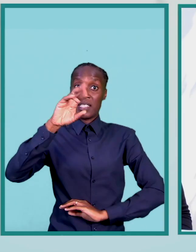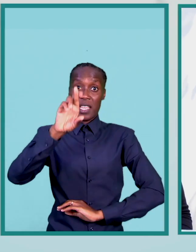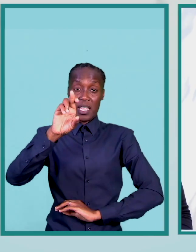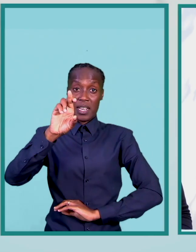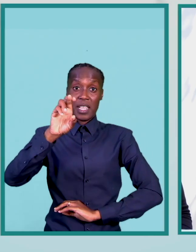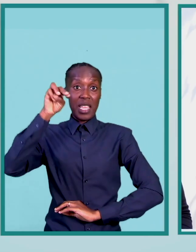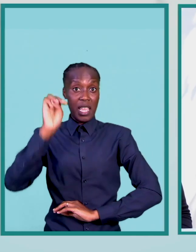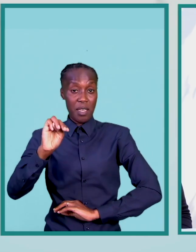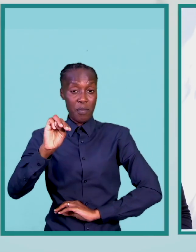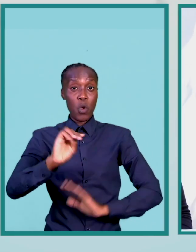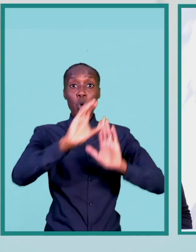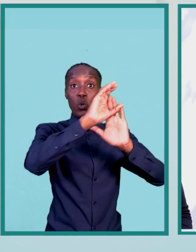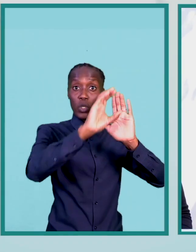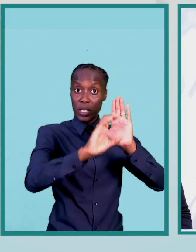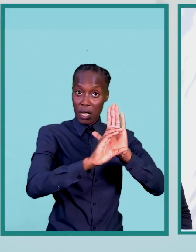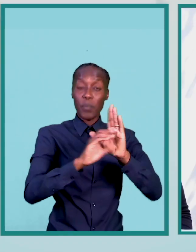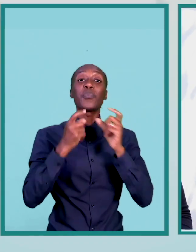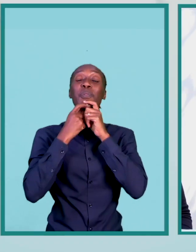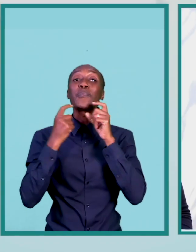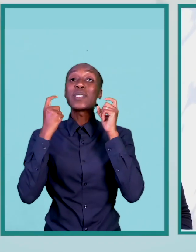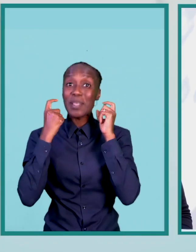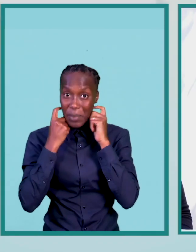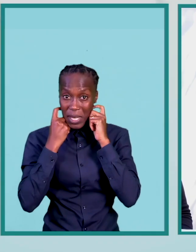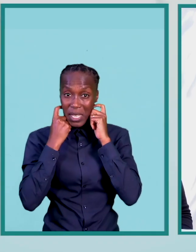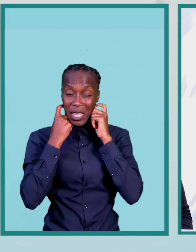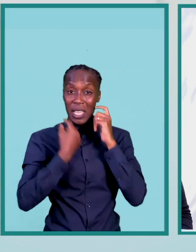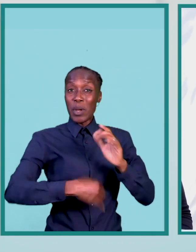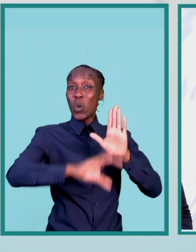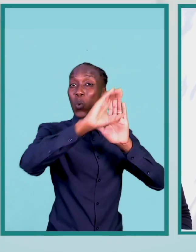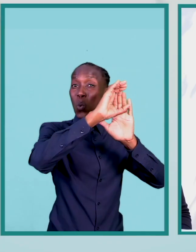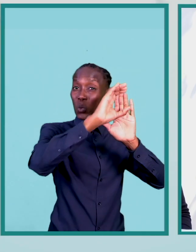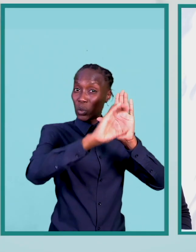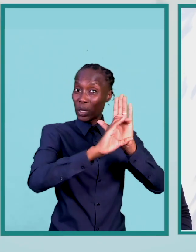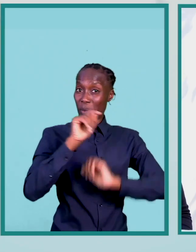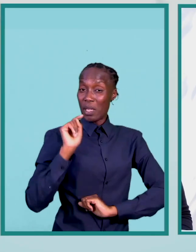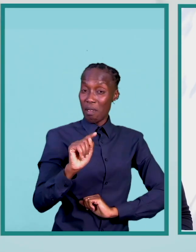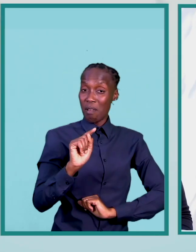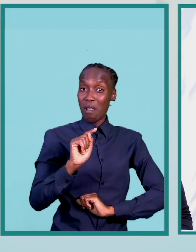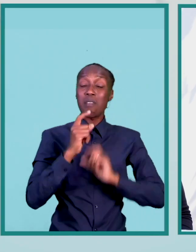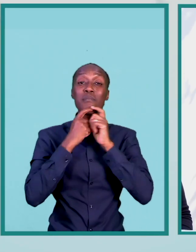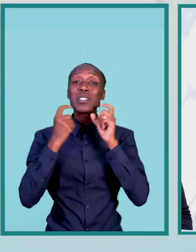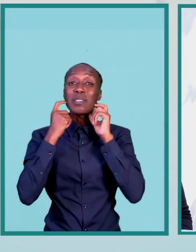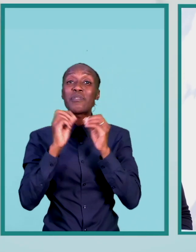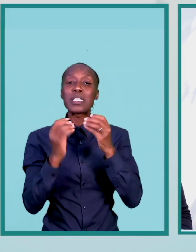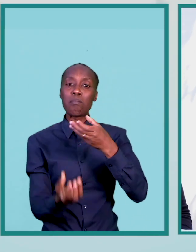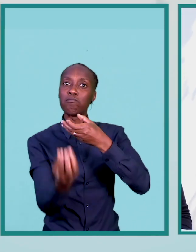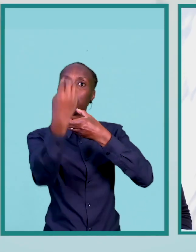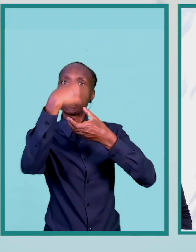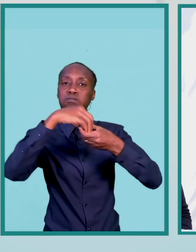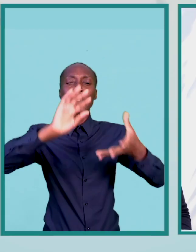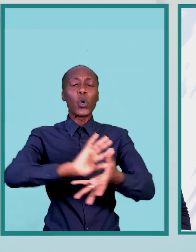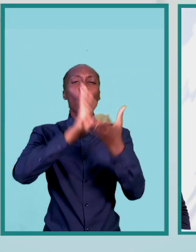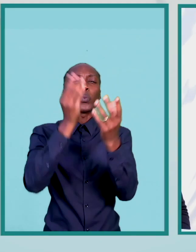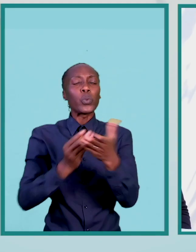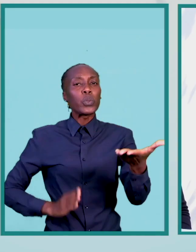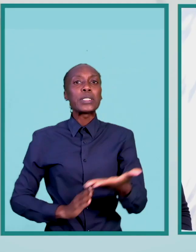ouviram falar de CRM? Constituição da República de Moçambique, que é a nossa lei mãe, a nossa Constituição mãe, que lá abarca, que